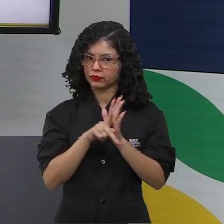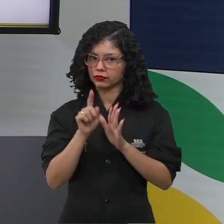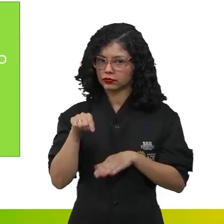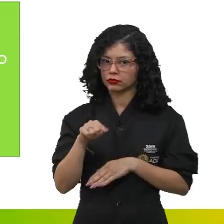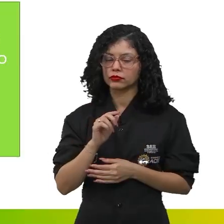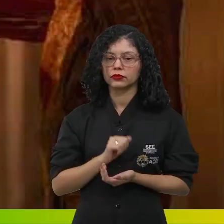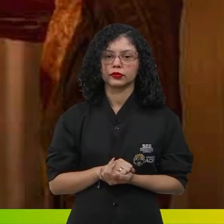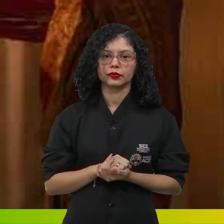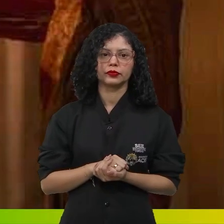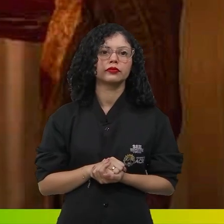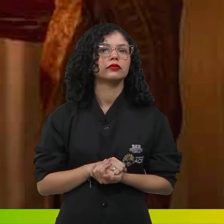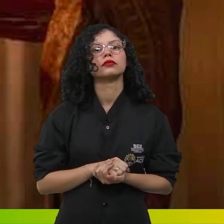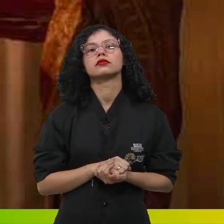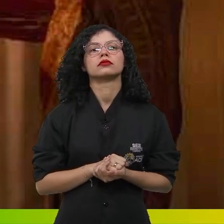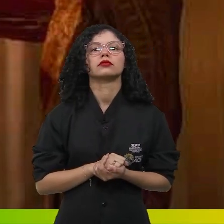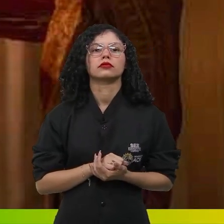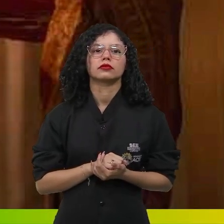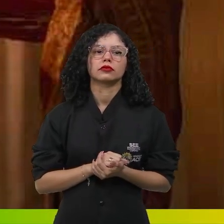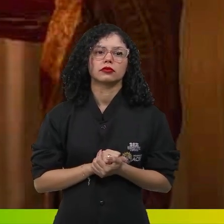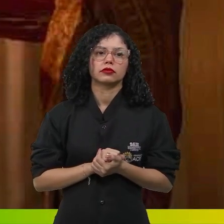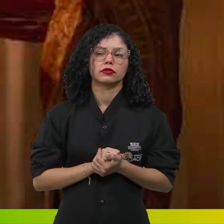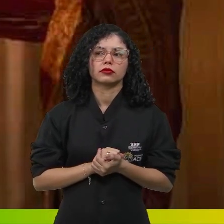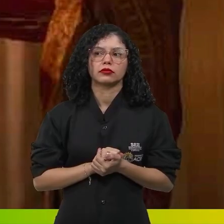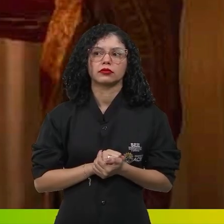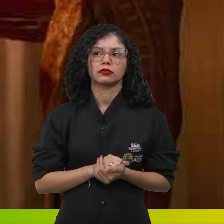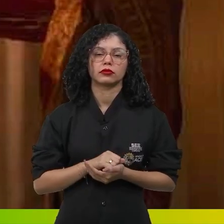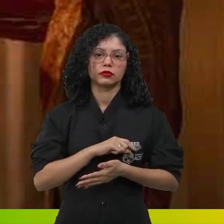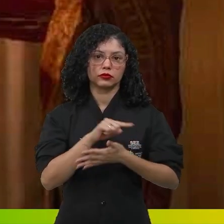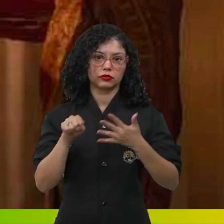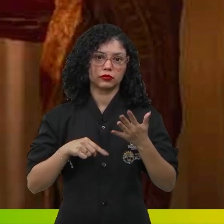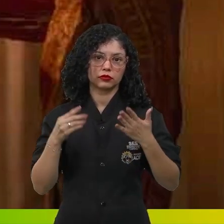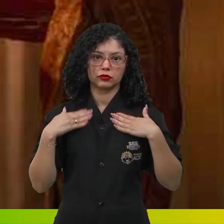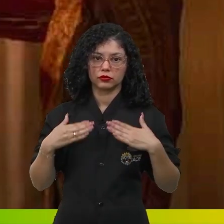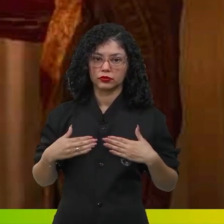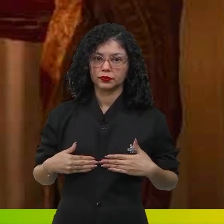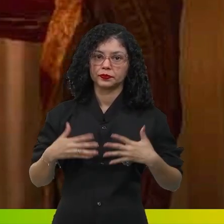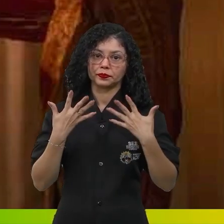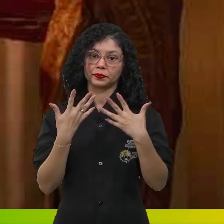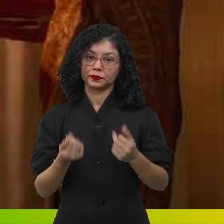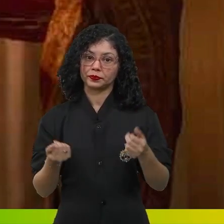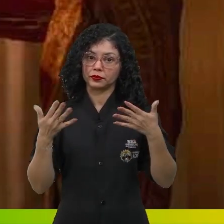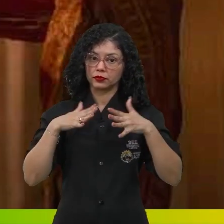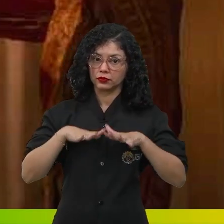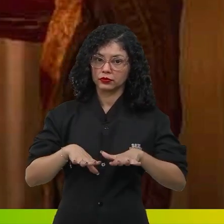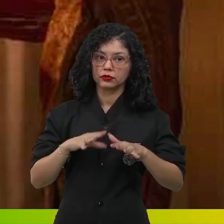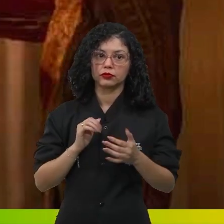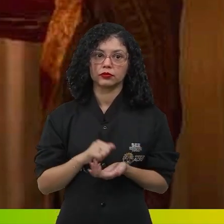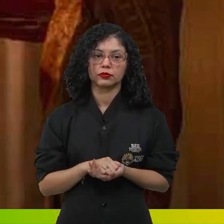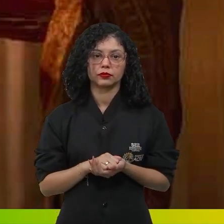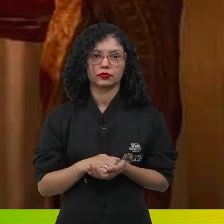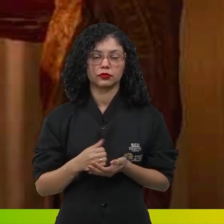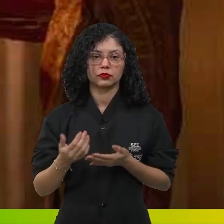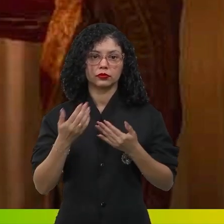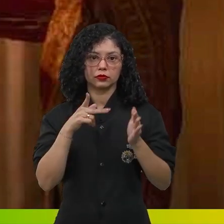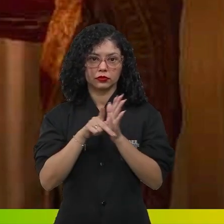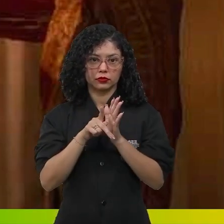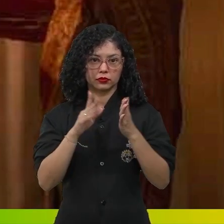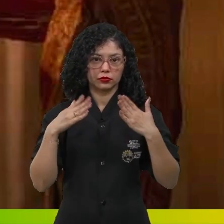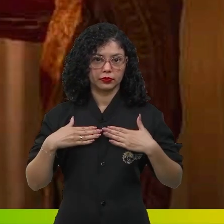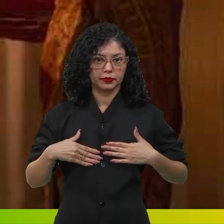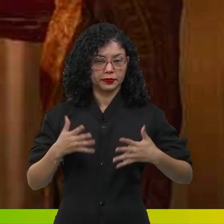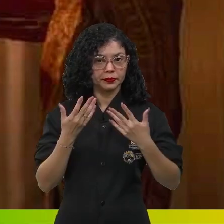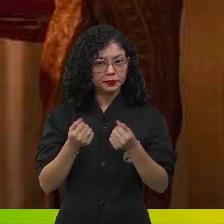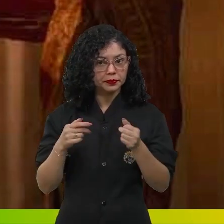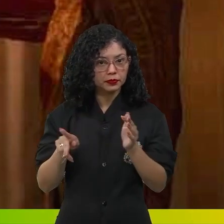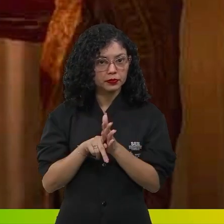nos distúrbios alimentares, ok? Então aqui, diversidade corporal e aceitação e inclusão. A promoção da diversidade corporal